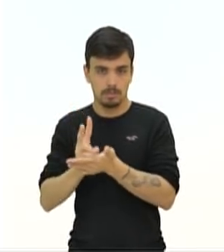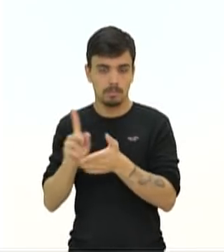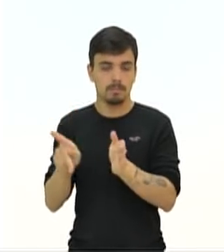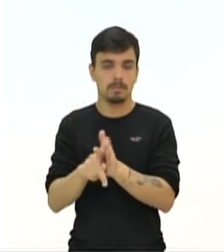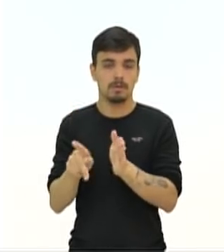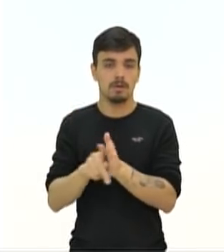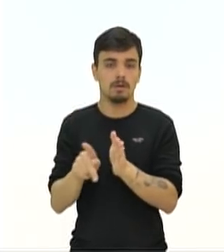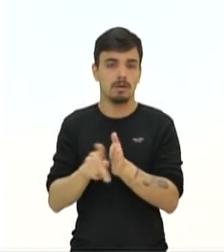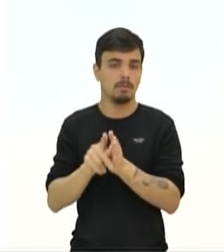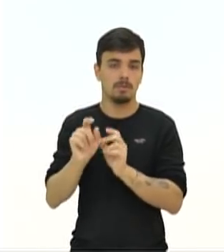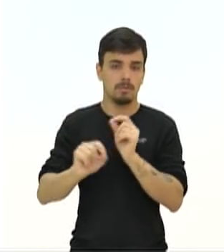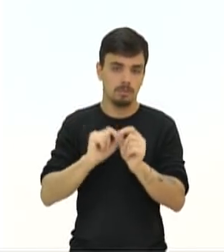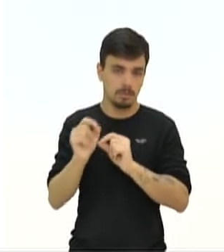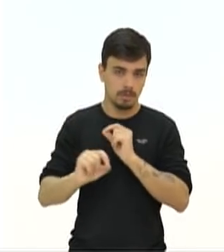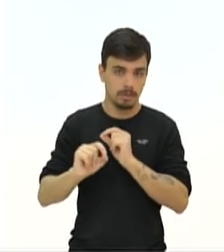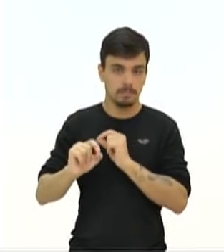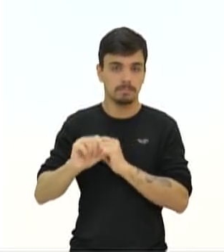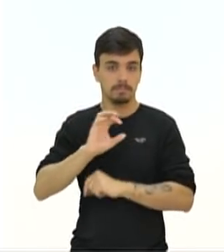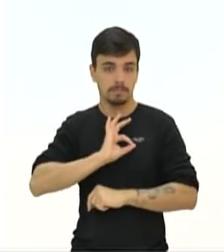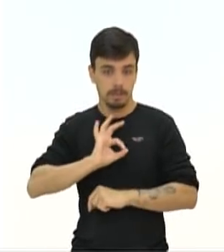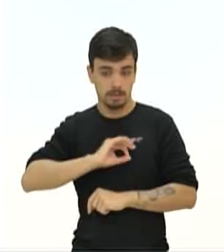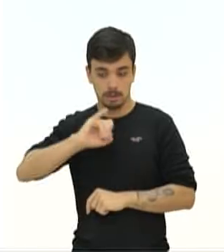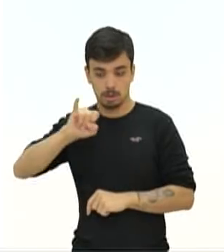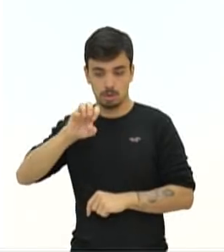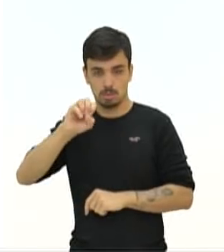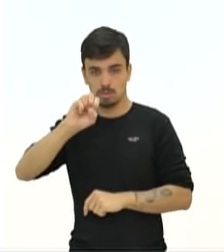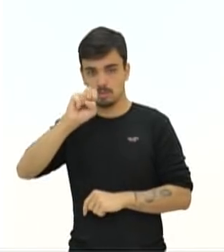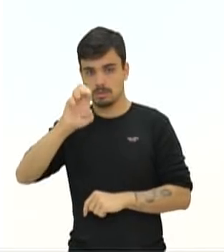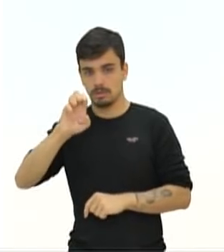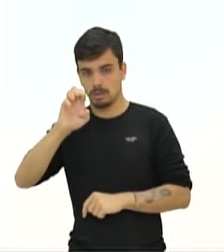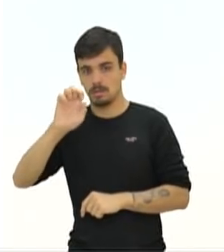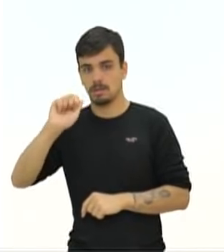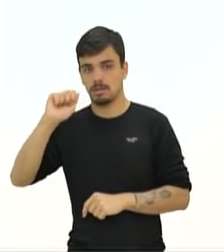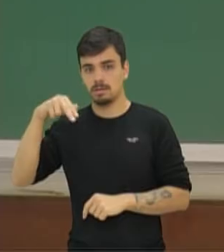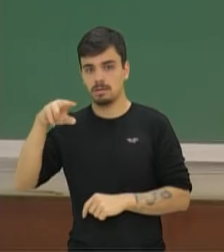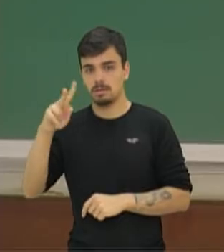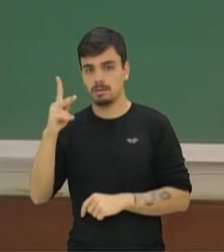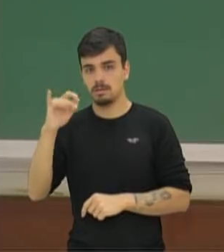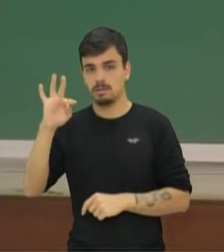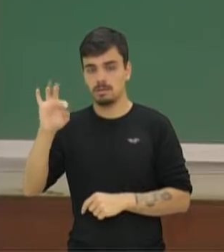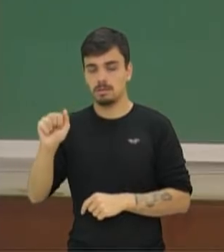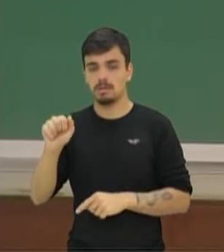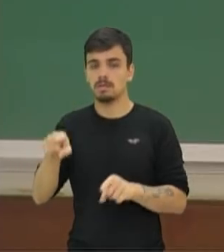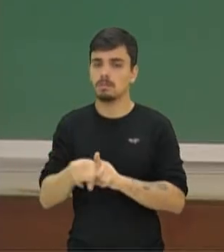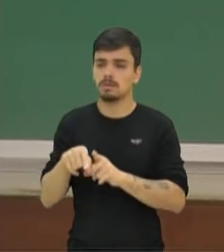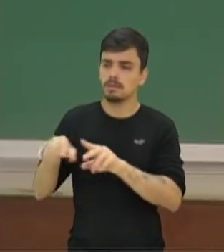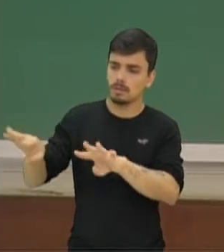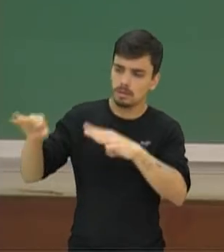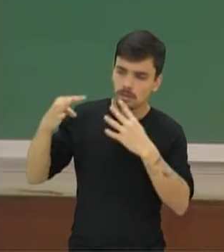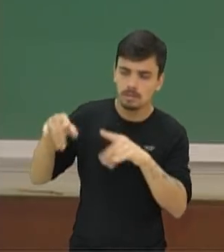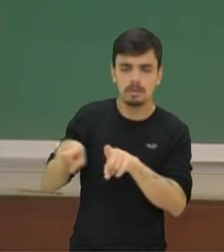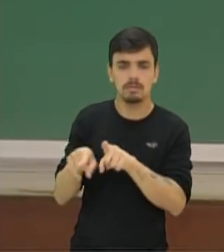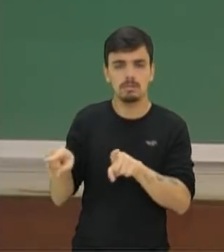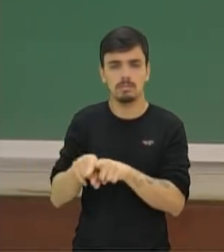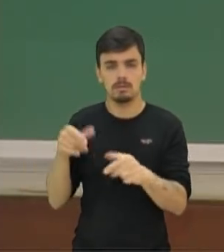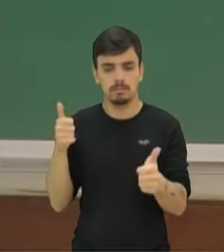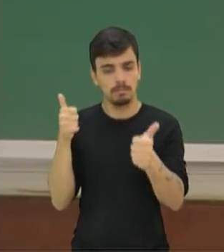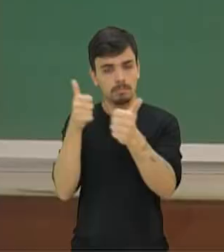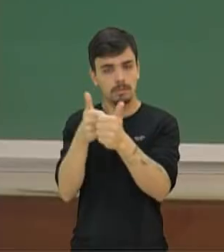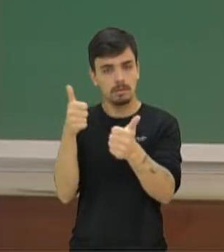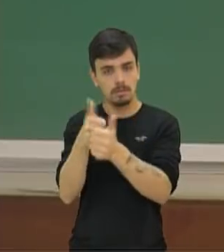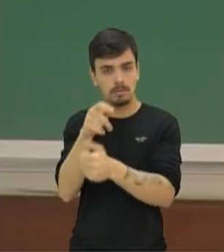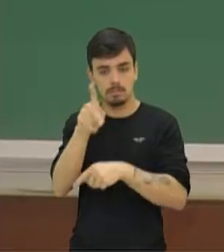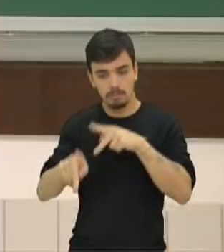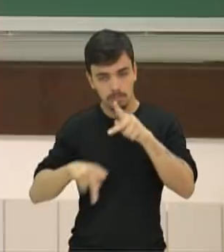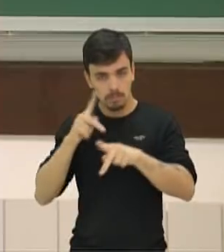Que foi um autor de muitos textos teatrais no Brasil. Então, para chamar mais atenção e aproximar-se mais ainda dos povos